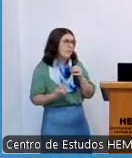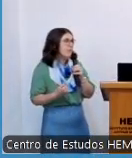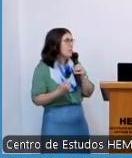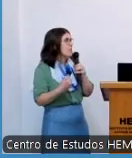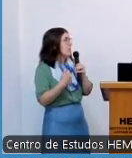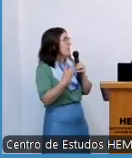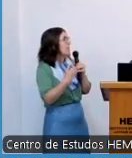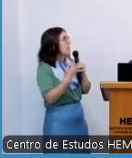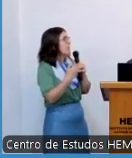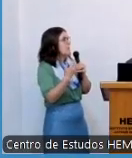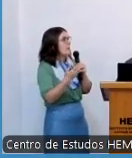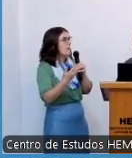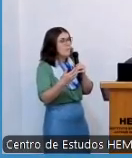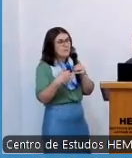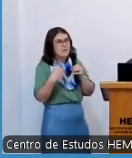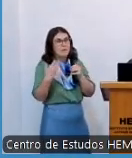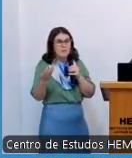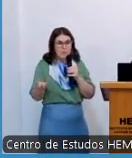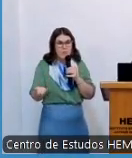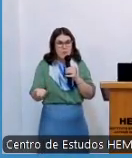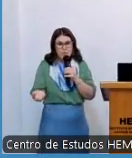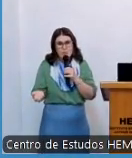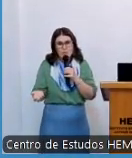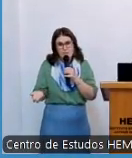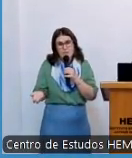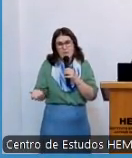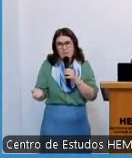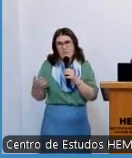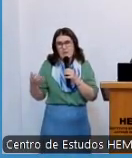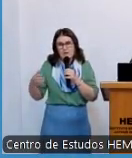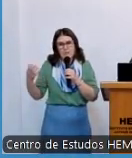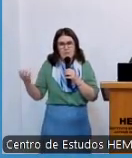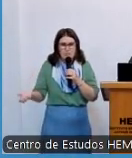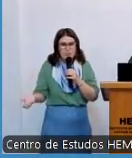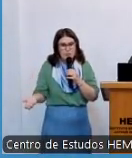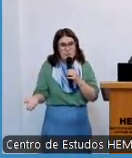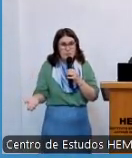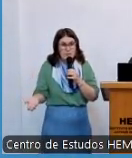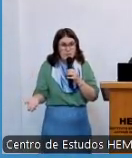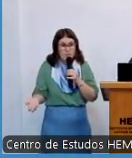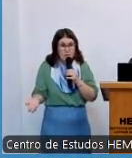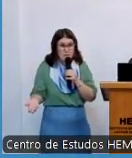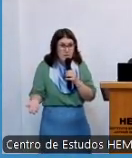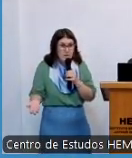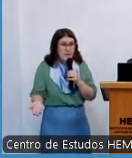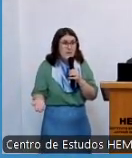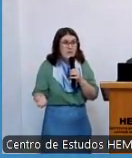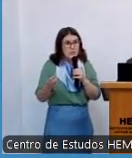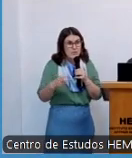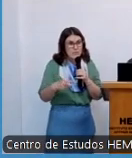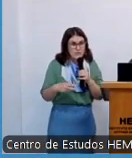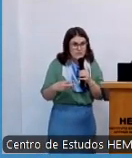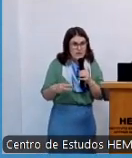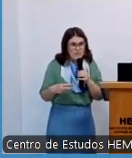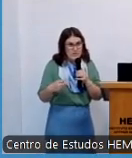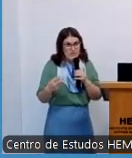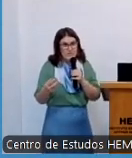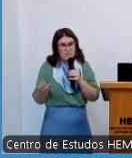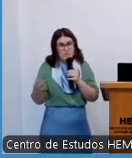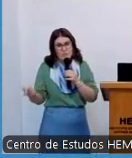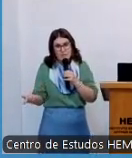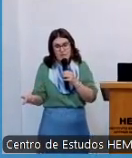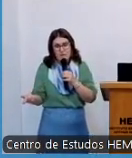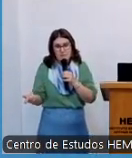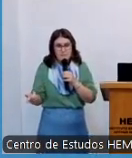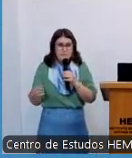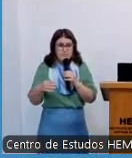está previsto, esperamos que vão construir um novo sistema, falaram que vai substituir a plataforma. Isso já vai nos dar uma questão que